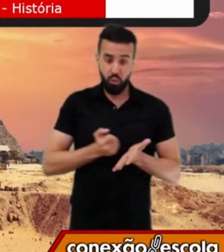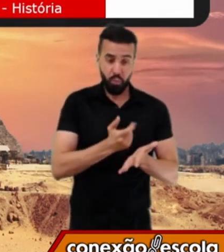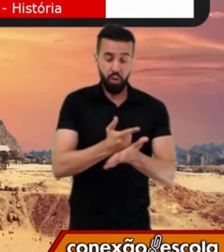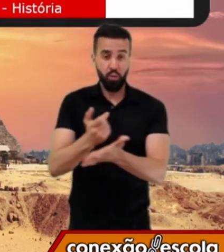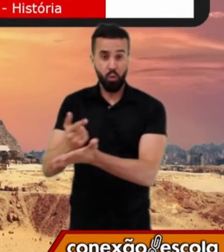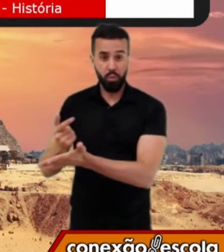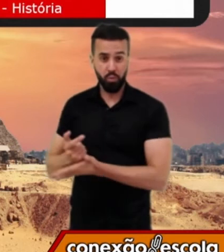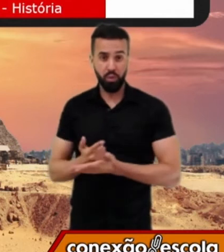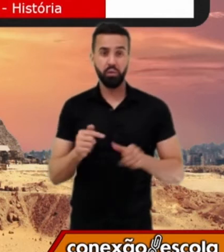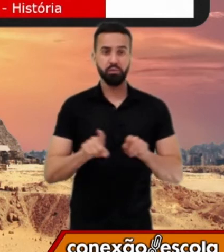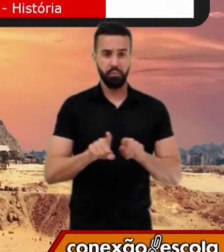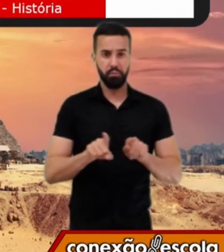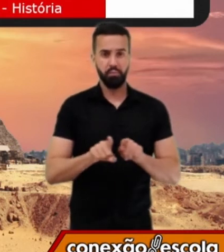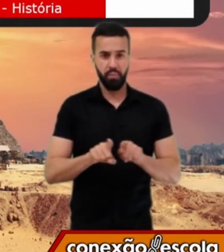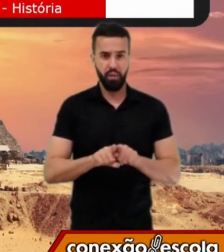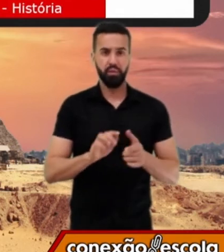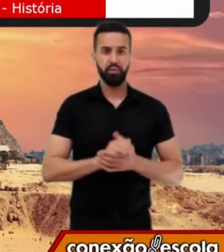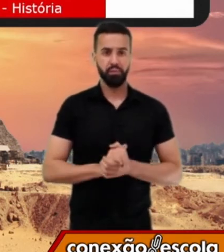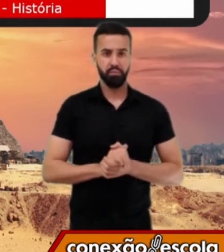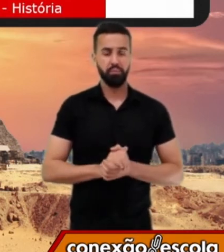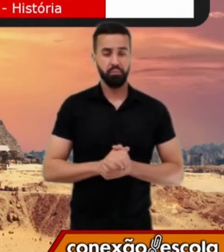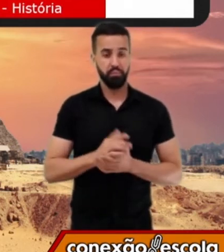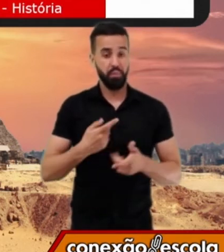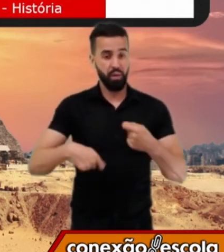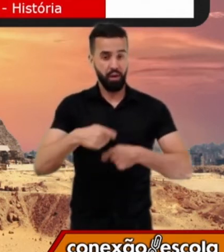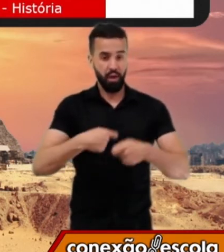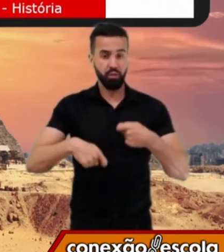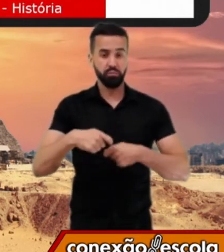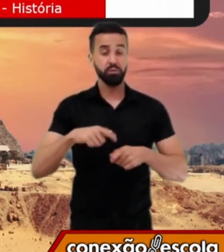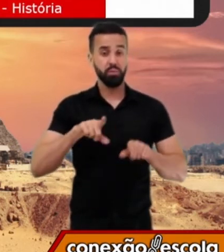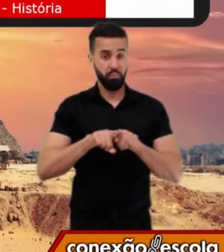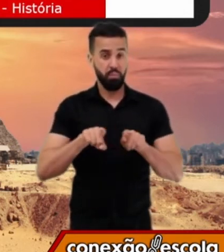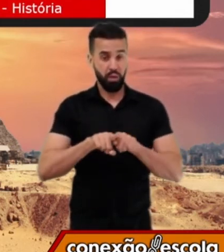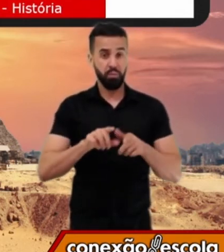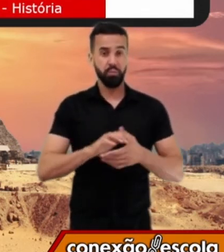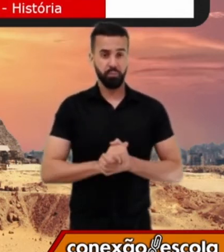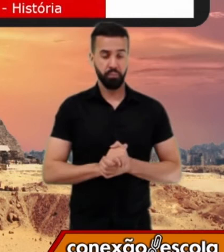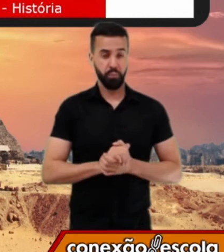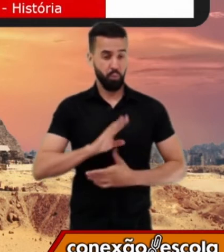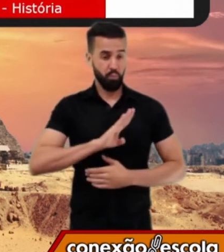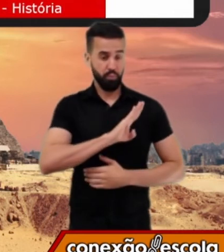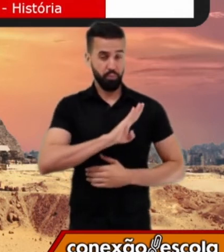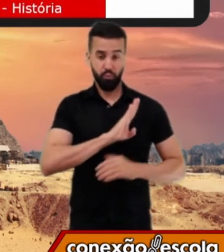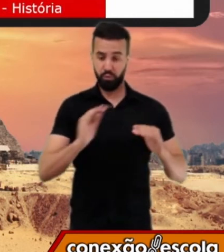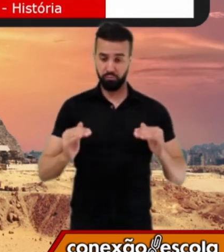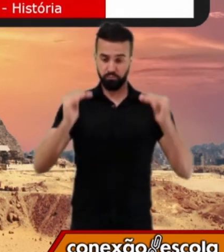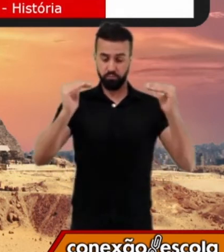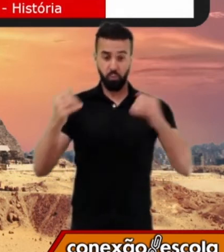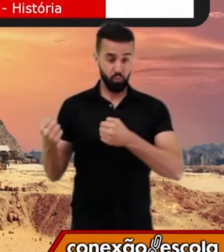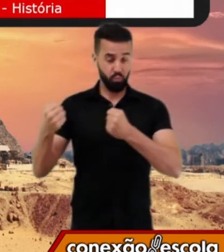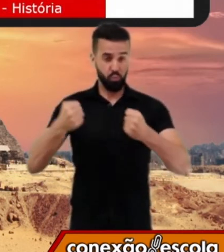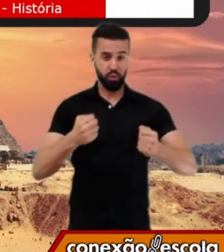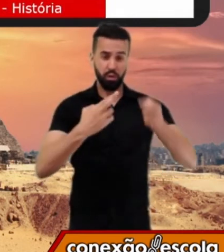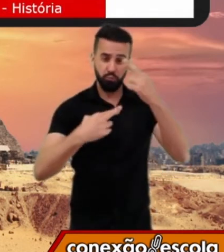marinha mercante poderosíssima na Inglaterra agora, graças aos atos de navegação de Cromwell, a burguesia no poder através da